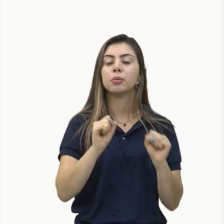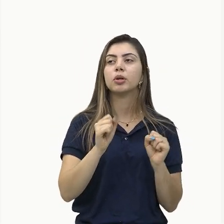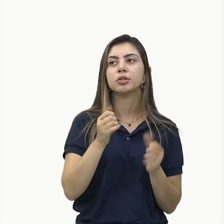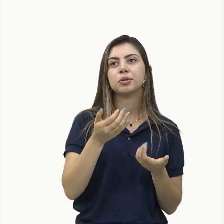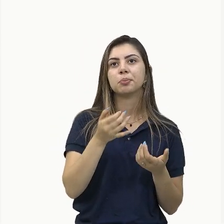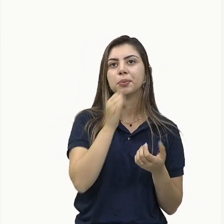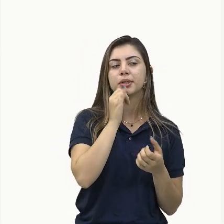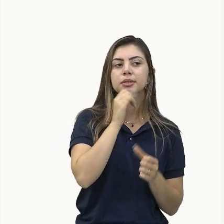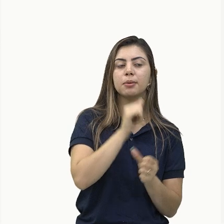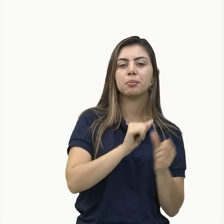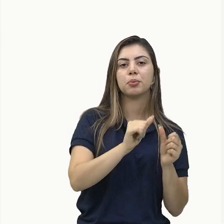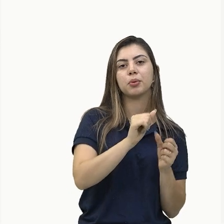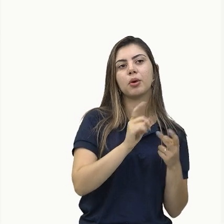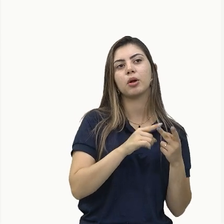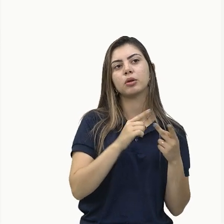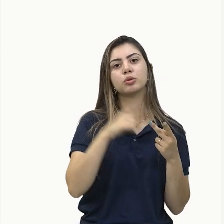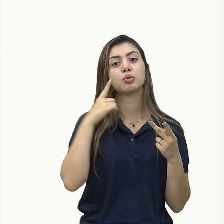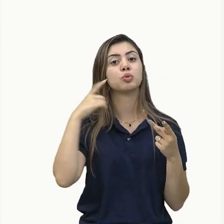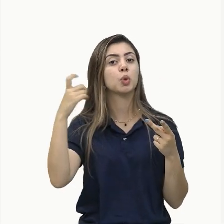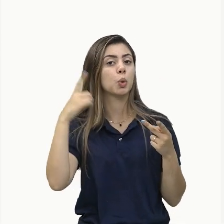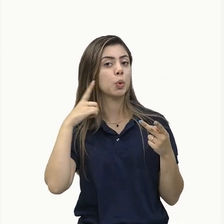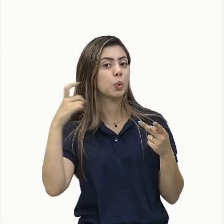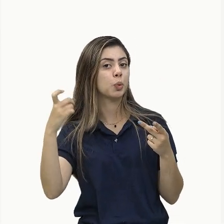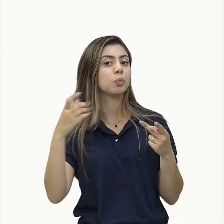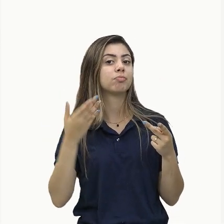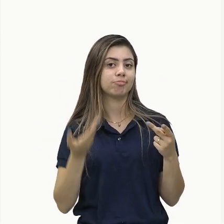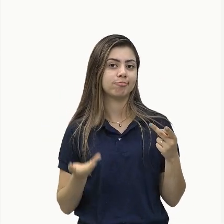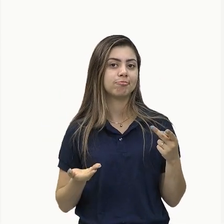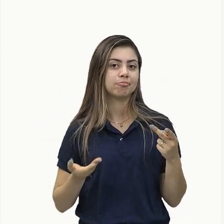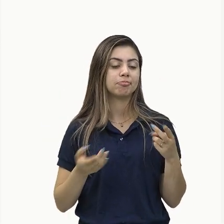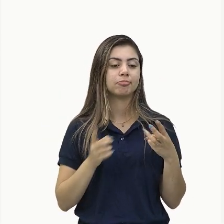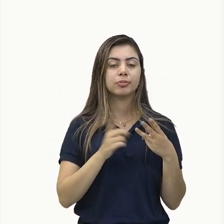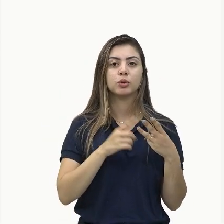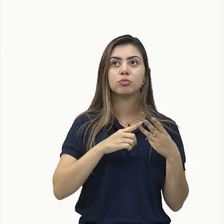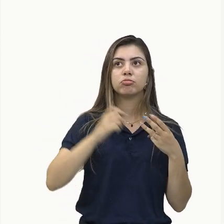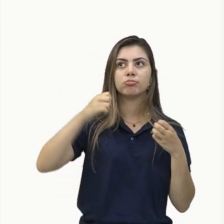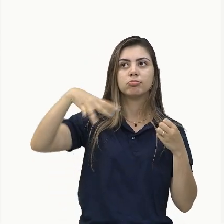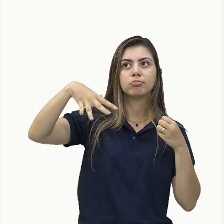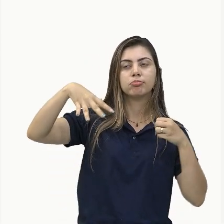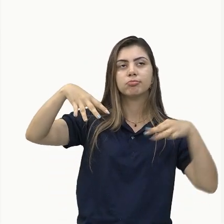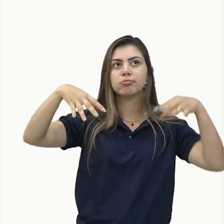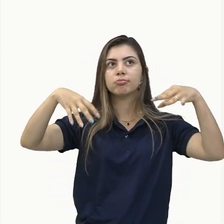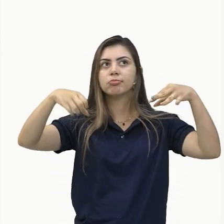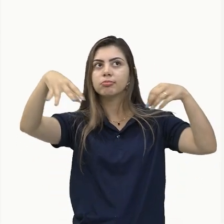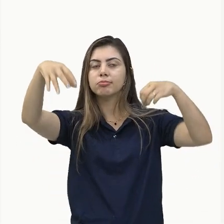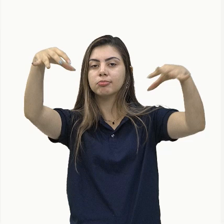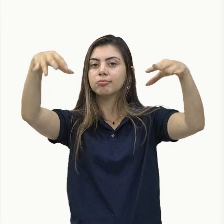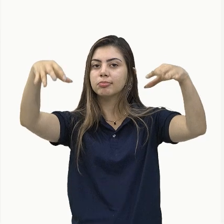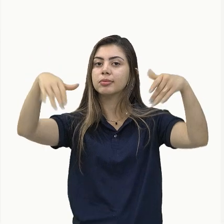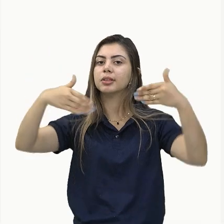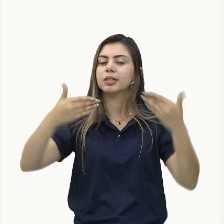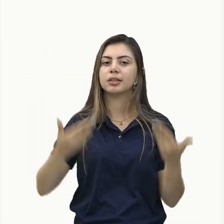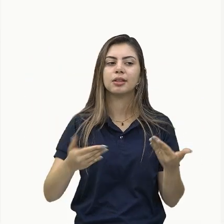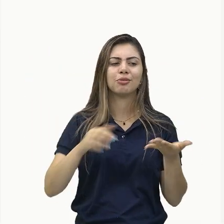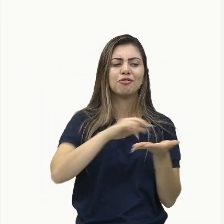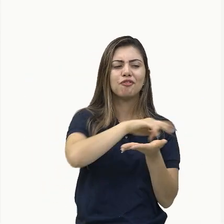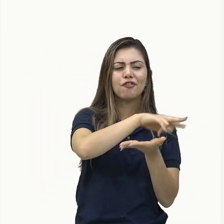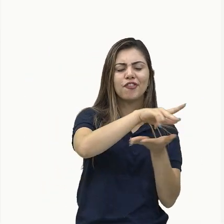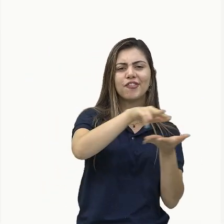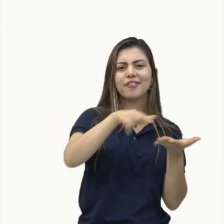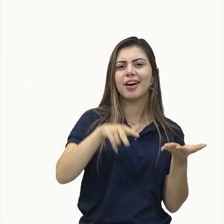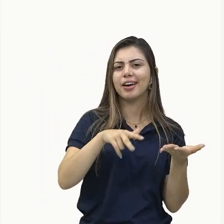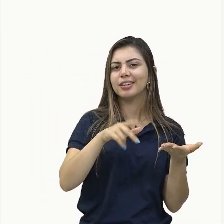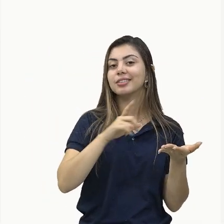em energia sonora, pode transformar em luminosa. Então, todas essas sempre teremos o